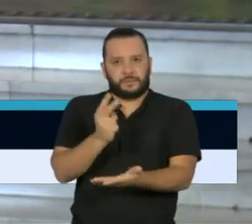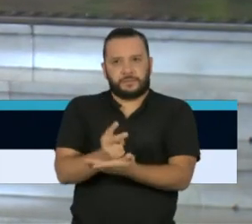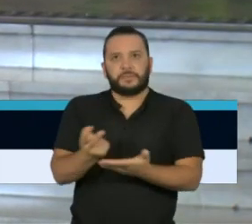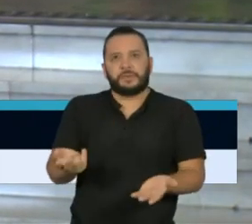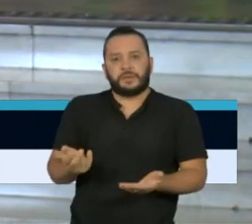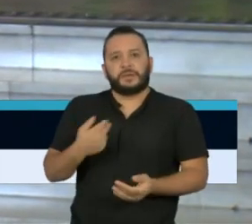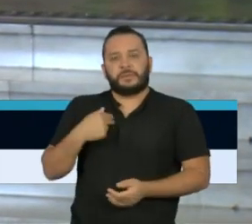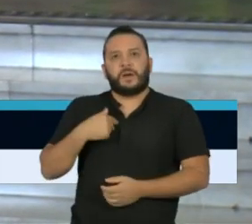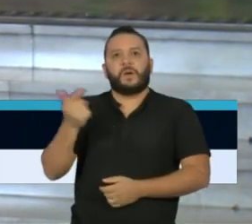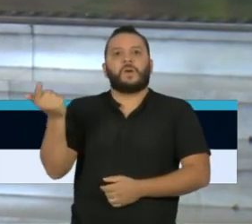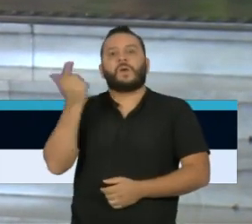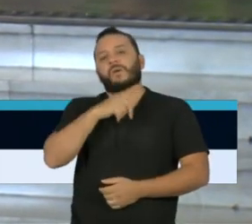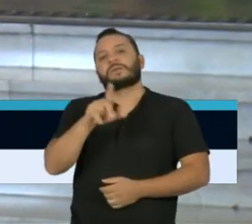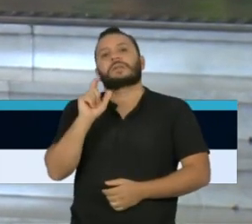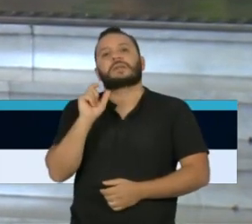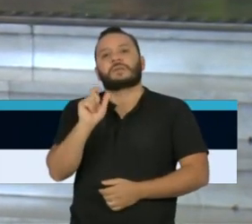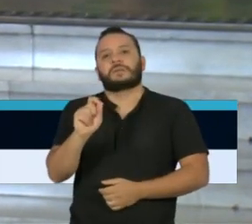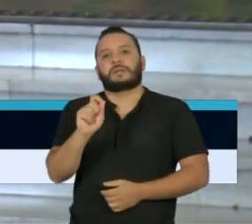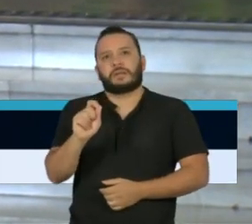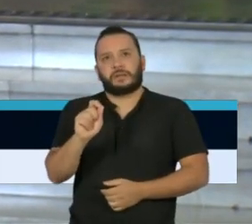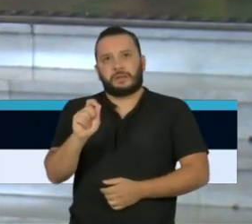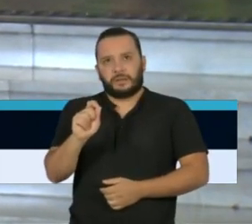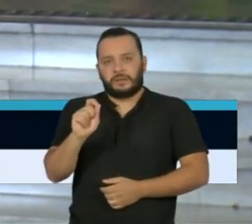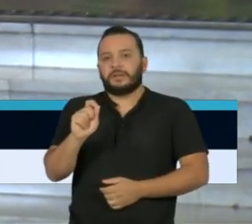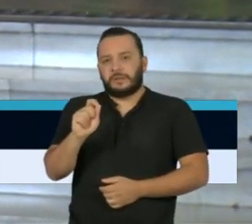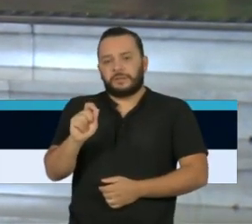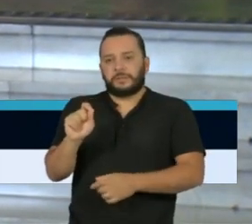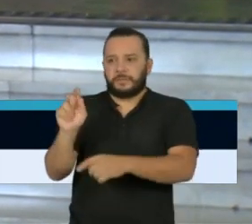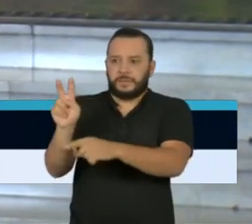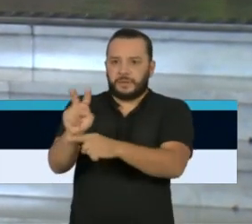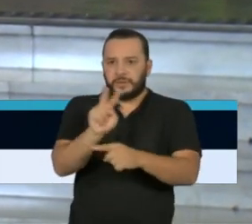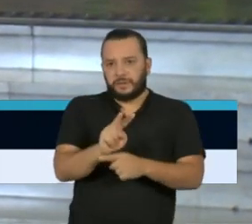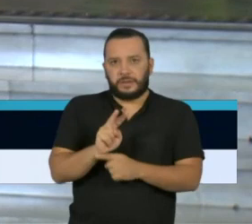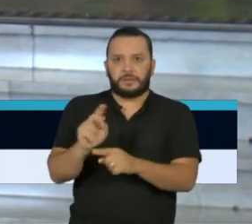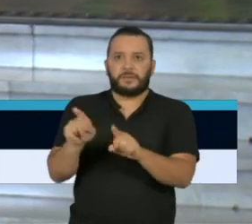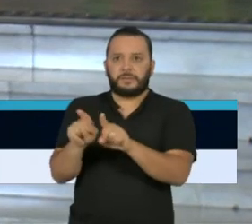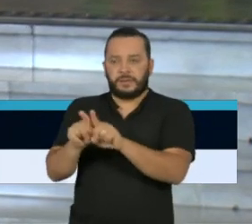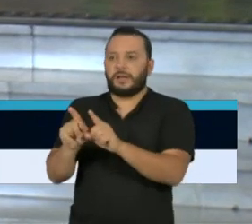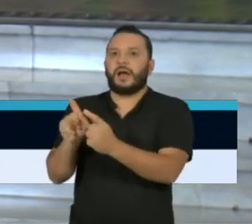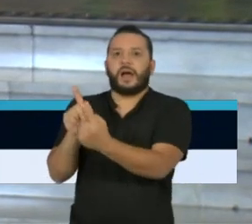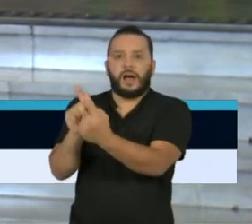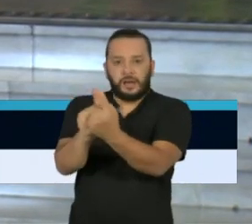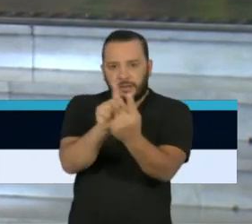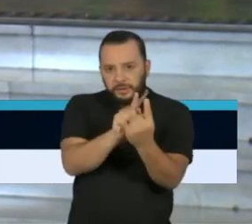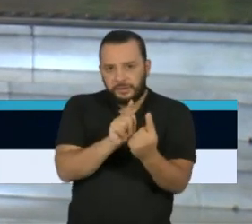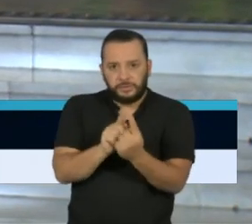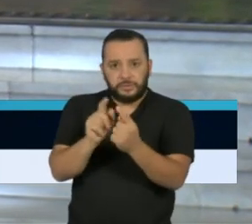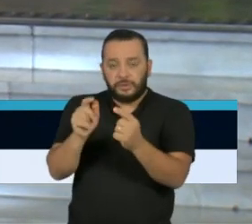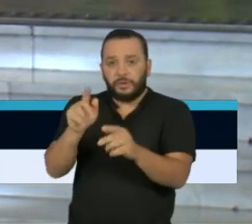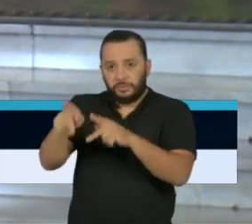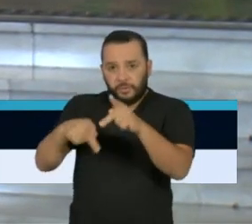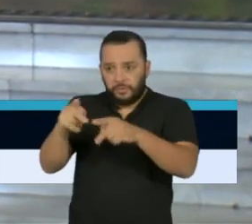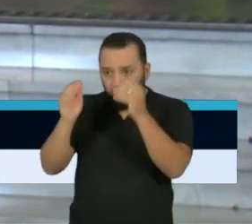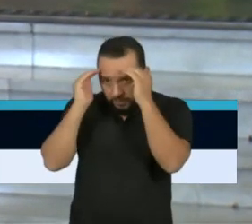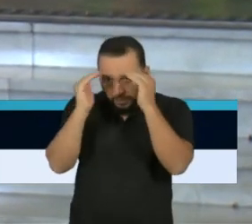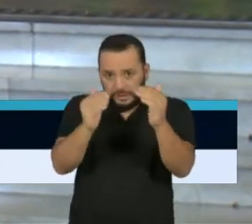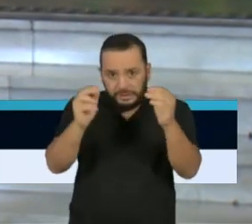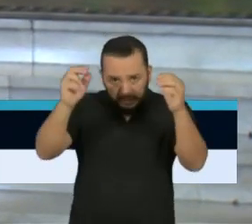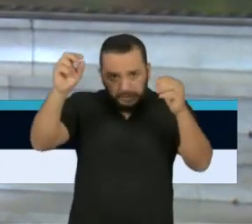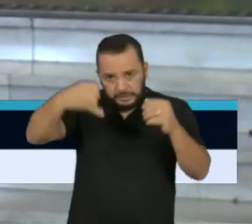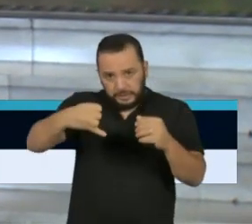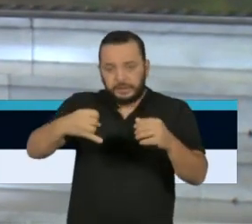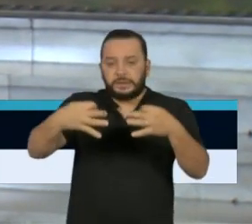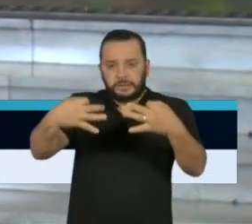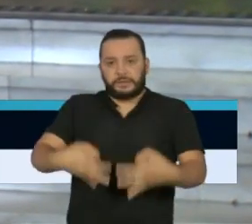que tenhamos esta medida preservada e atendida pela população. Vamos agora à